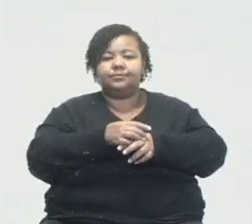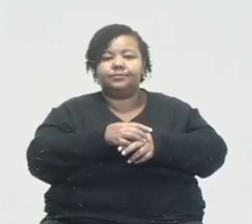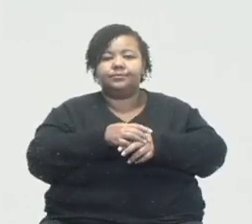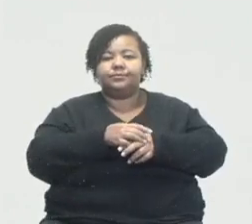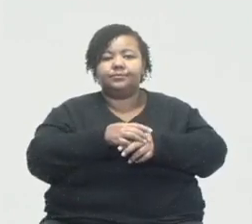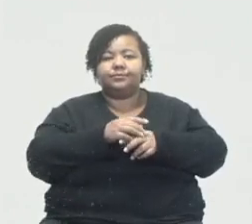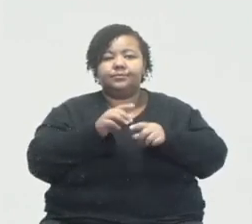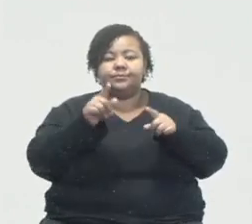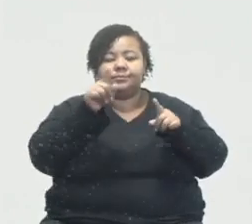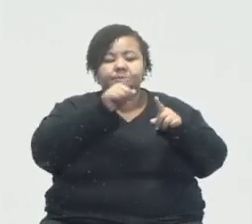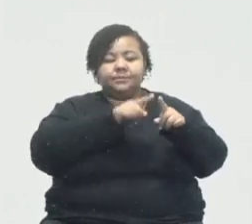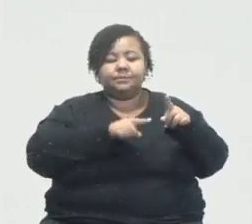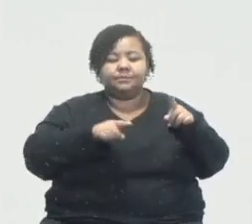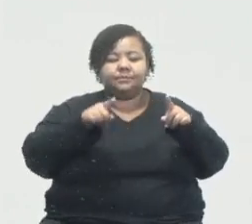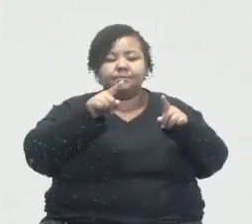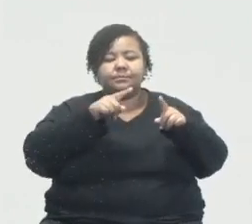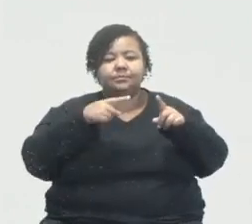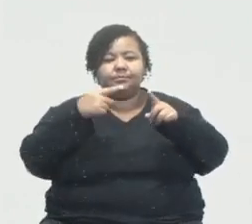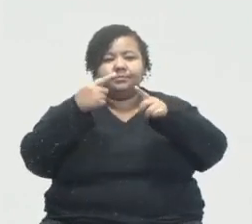linha